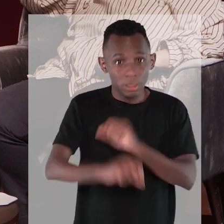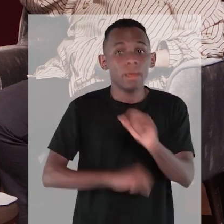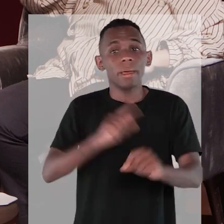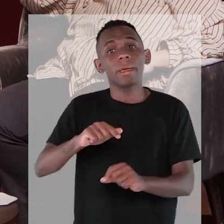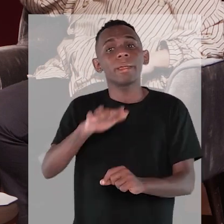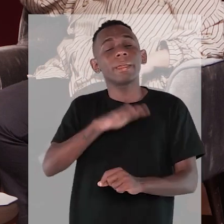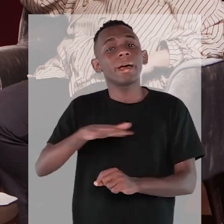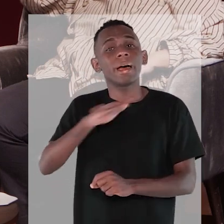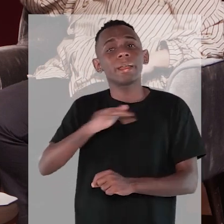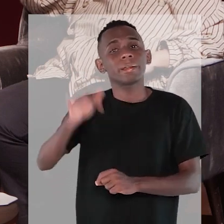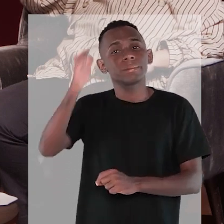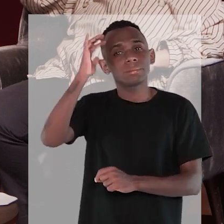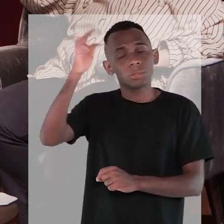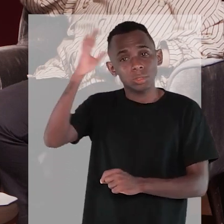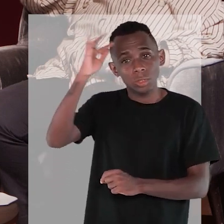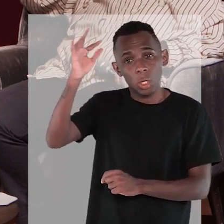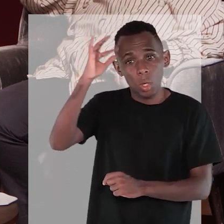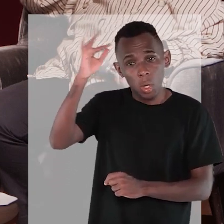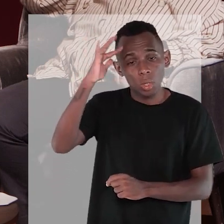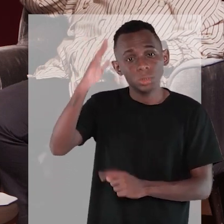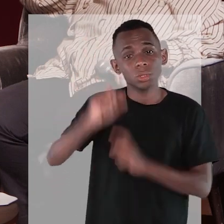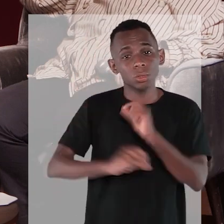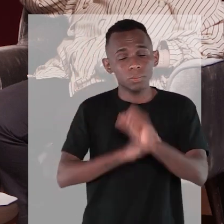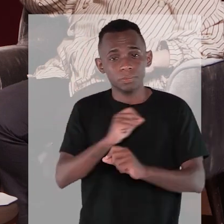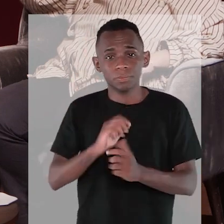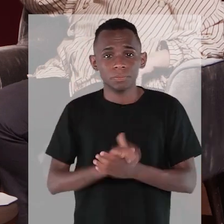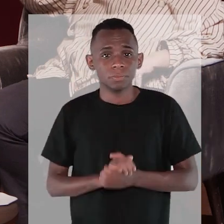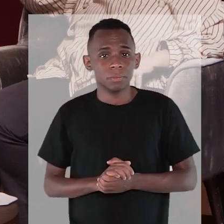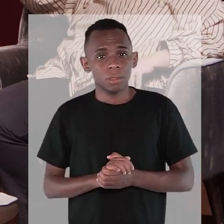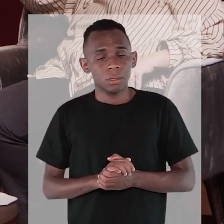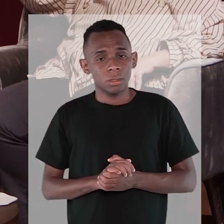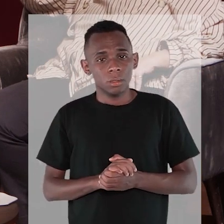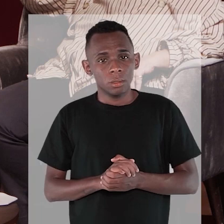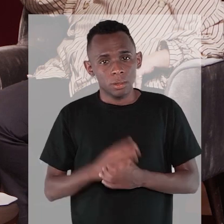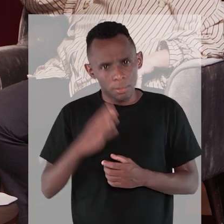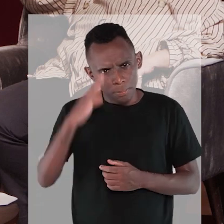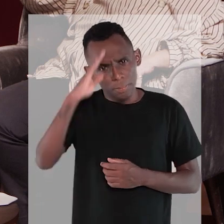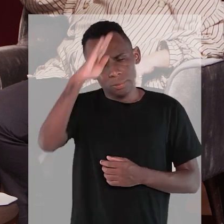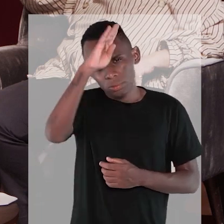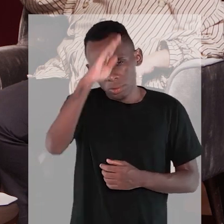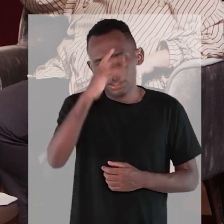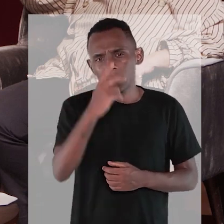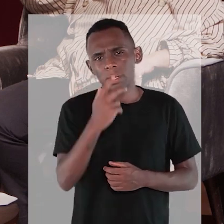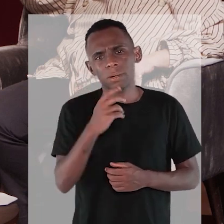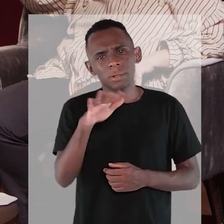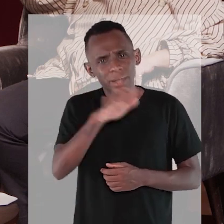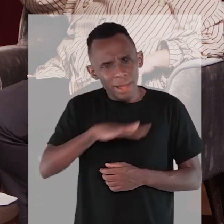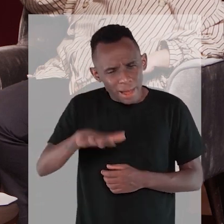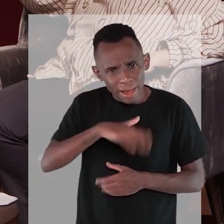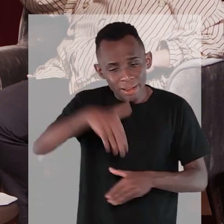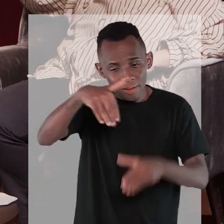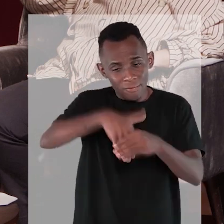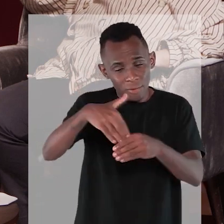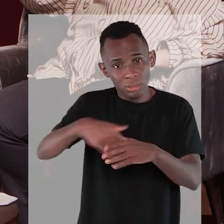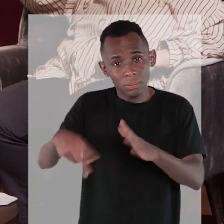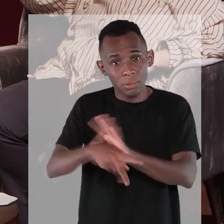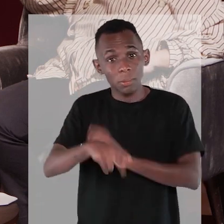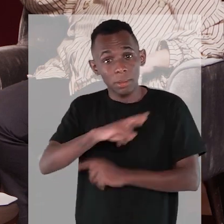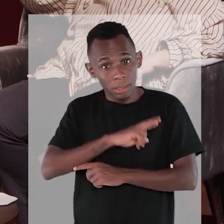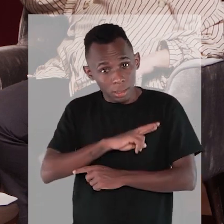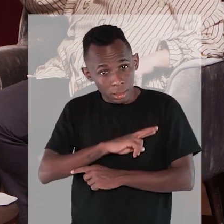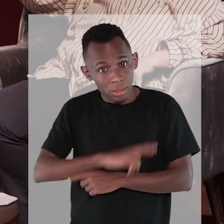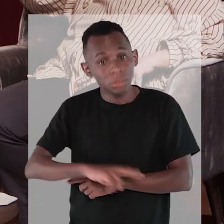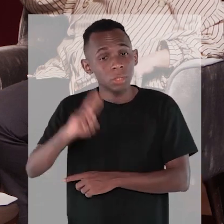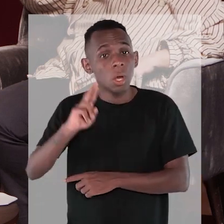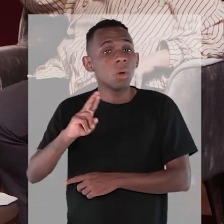mesmo. O Bolsonaro, a gente fala da importância do voto evangélico no Bolsonaro, e o voto evangélico foi importantíssimo